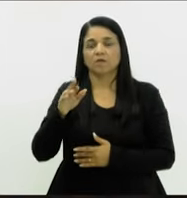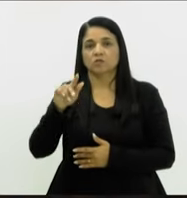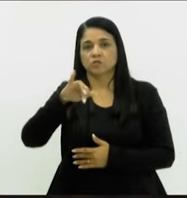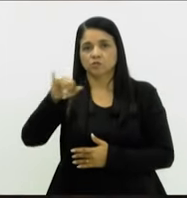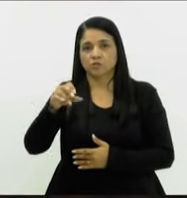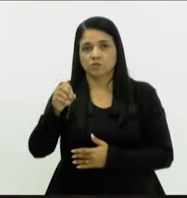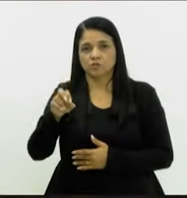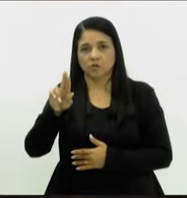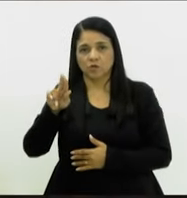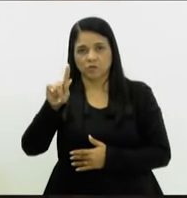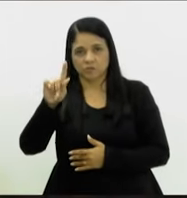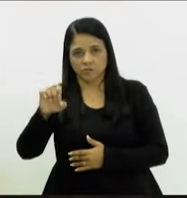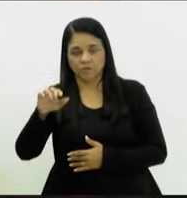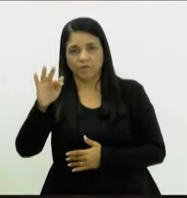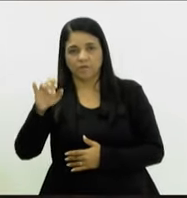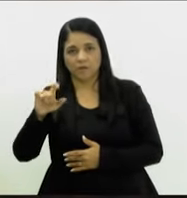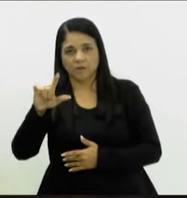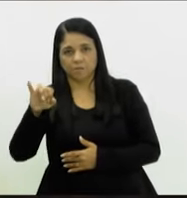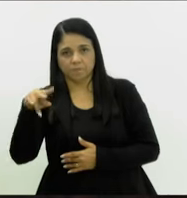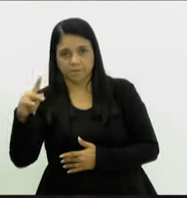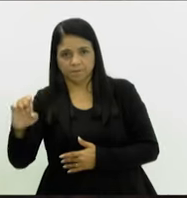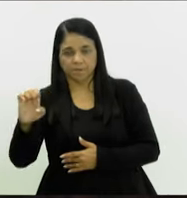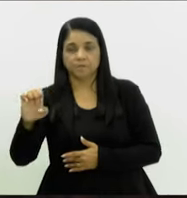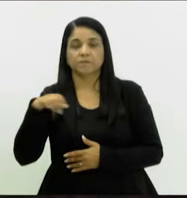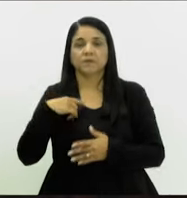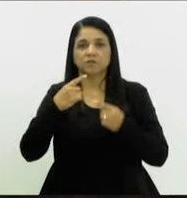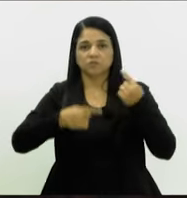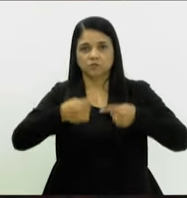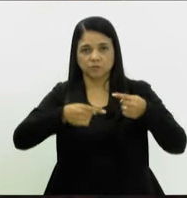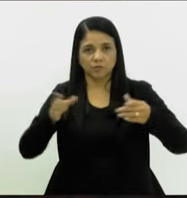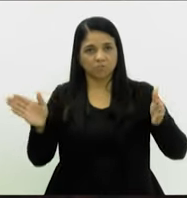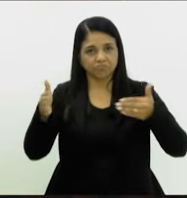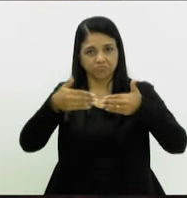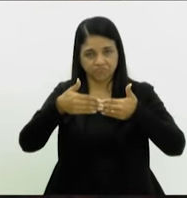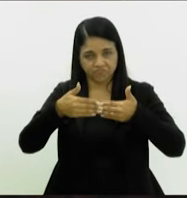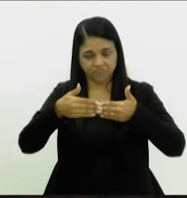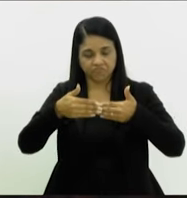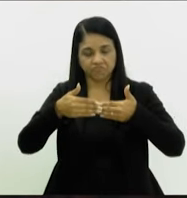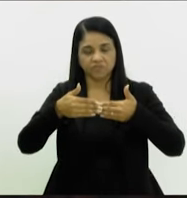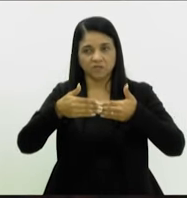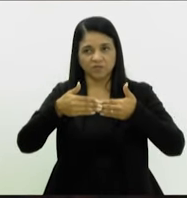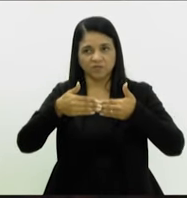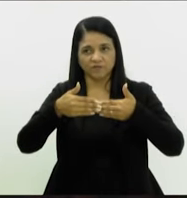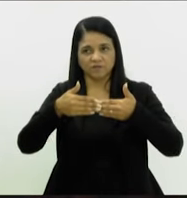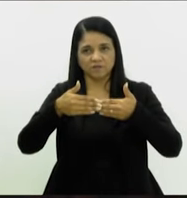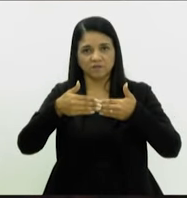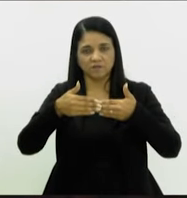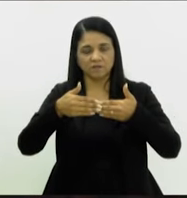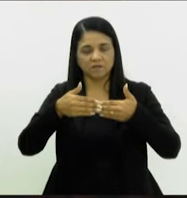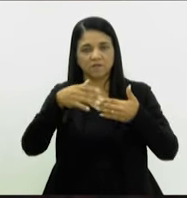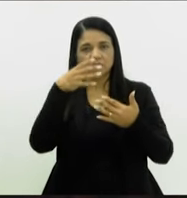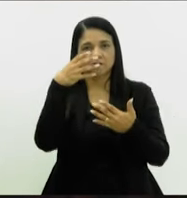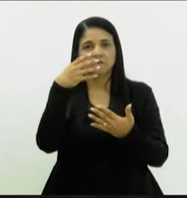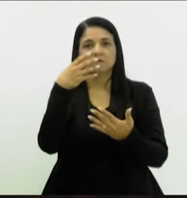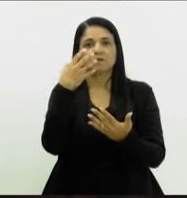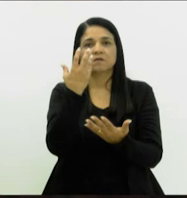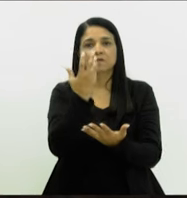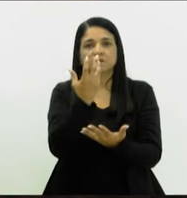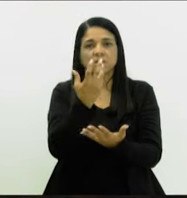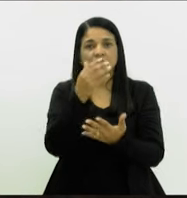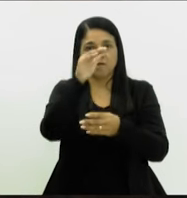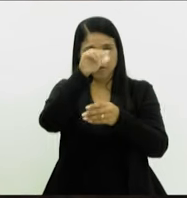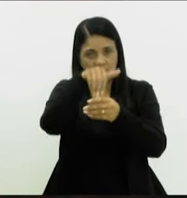Neto. Em discussão. Não havendo quem queira discutir, encerrada a discussão.